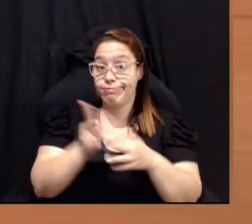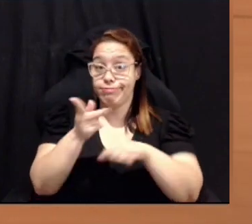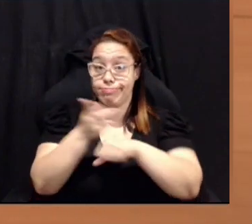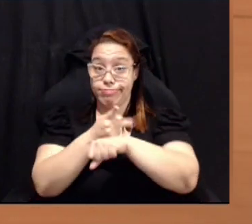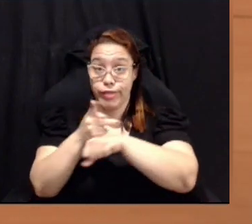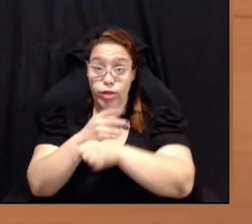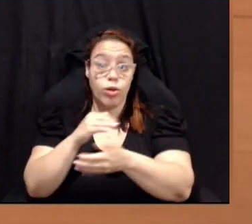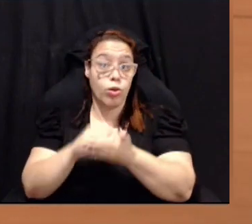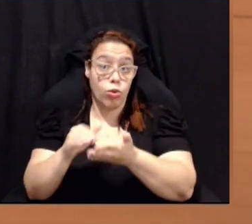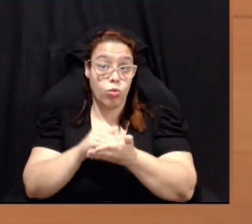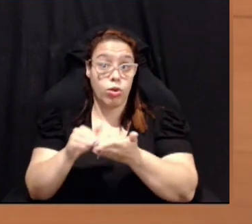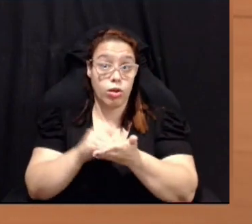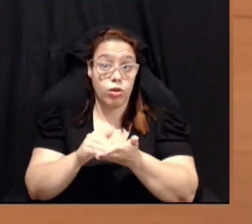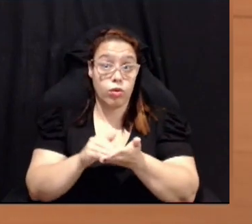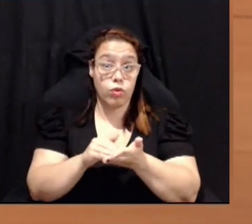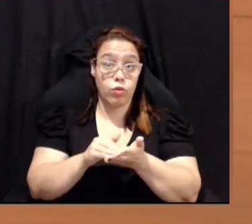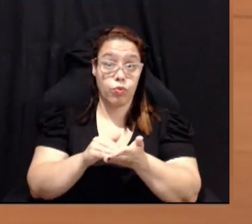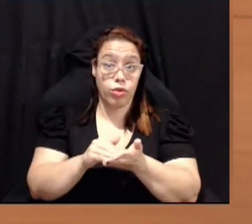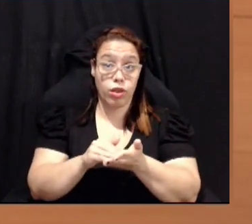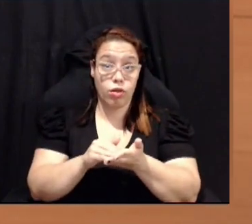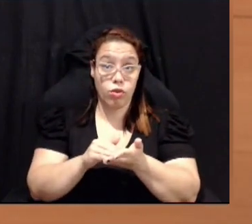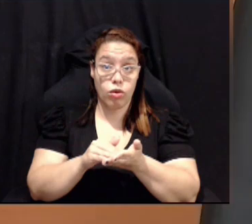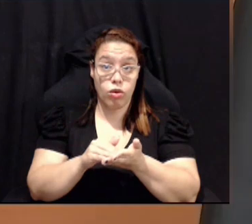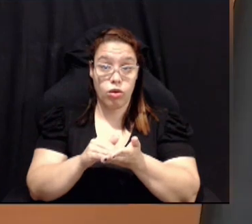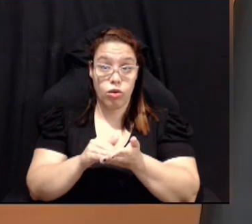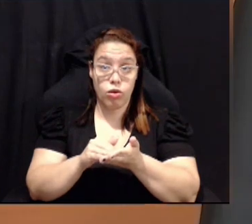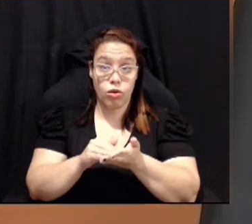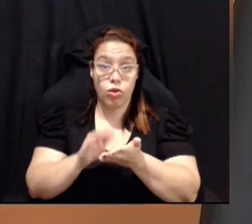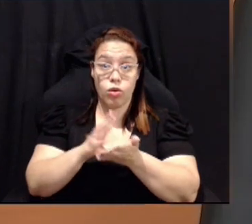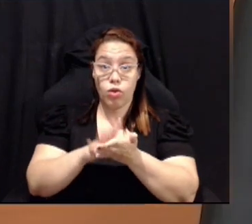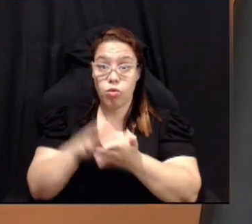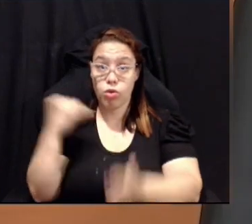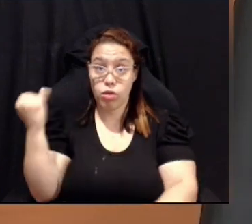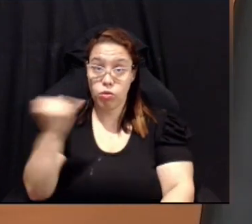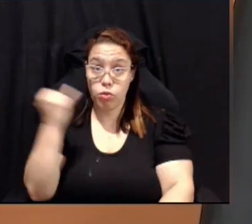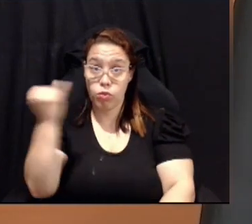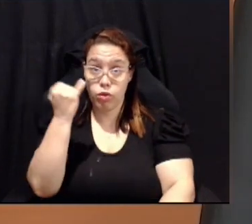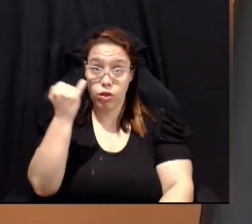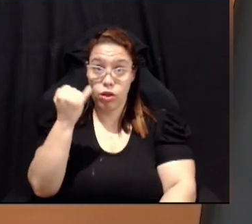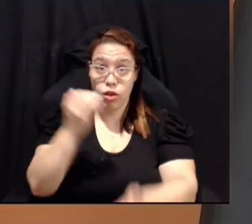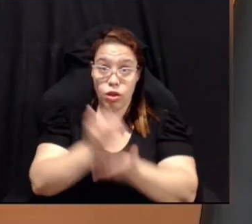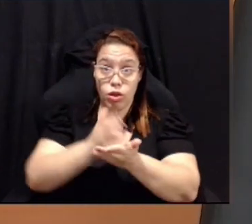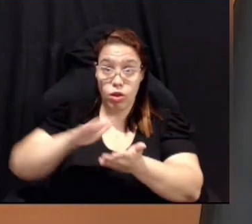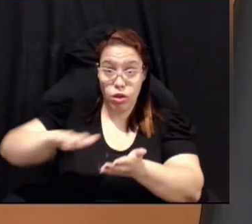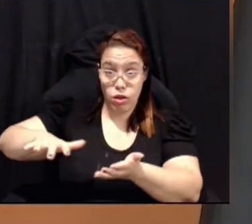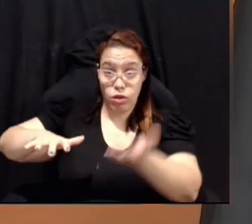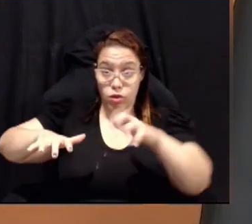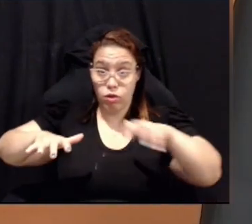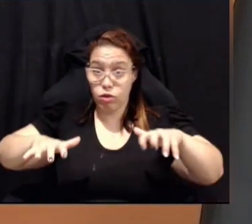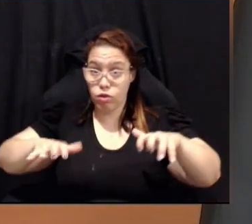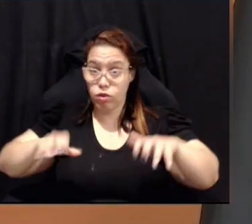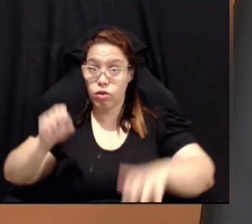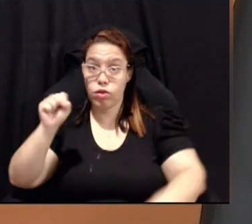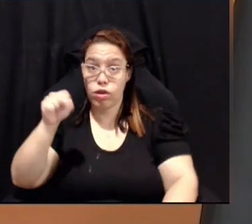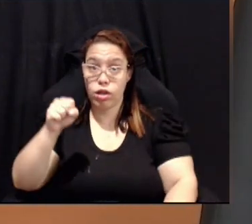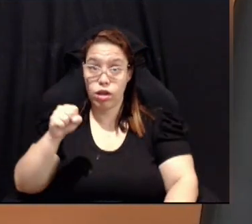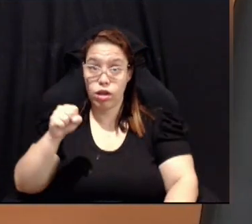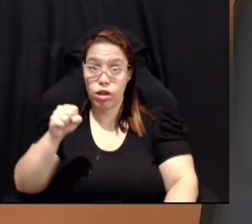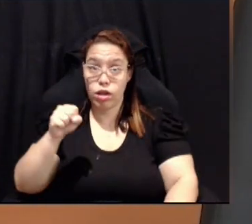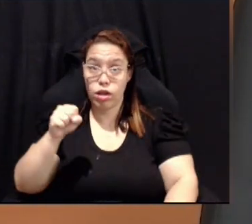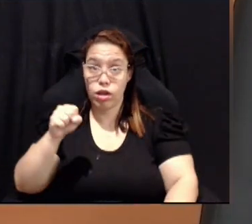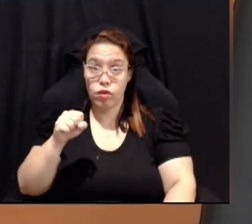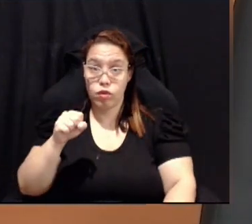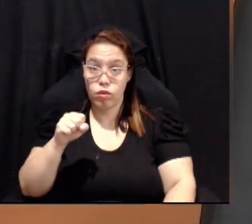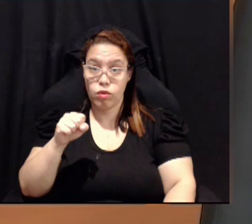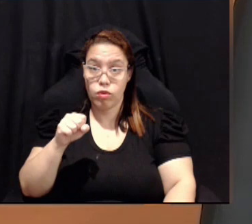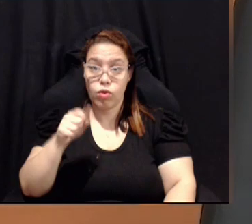por reativar as escolas de samba, acho que isso é super importante. Descentralização no carnaval, ele tem sim favorecido para que a gente